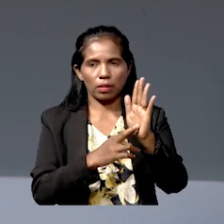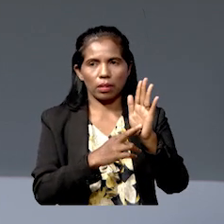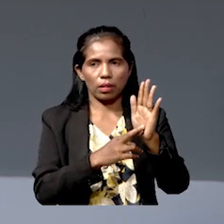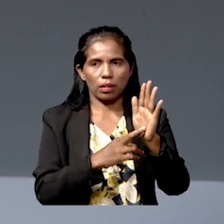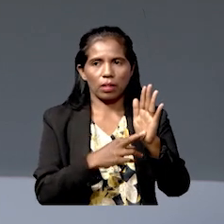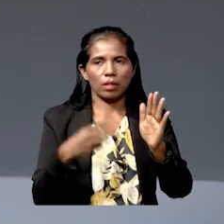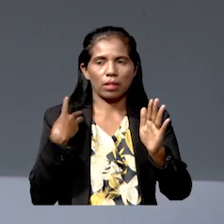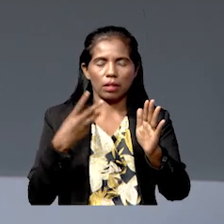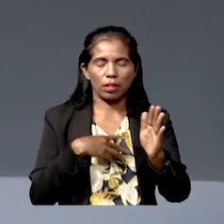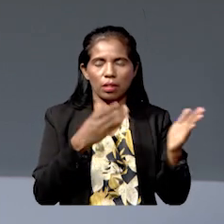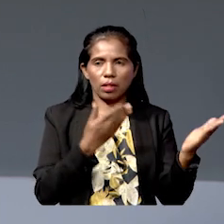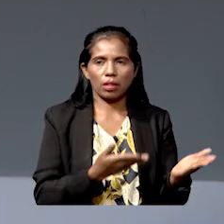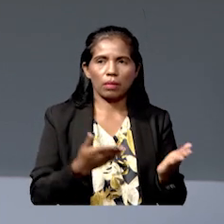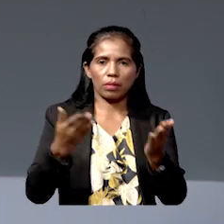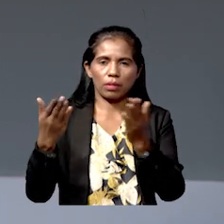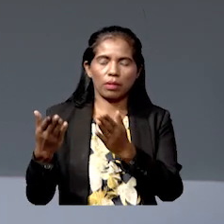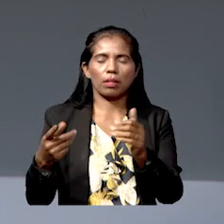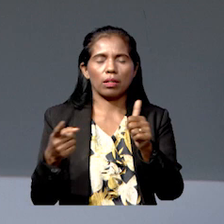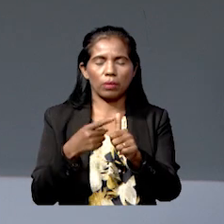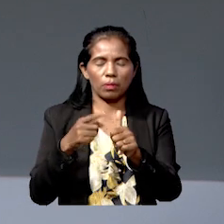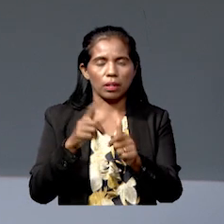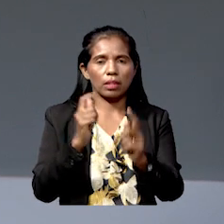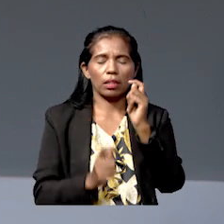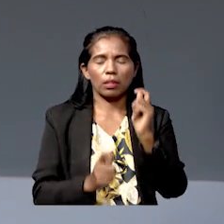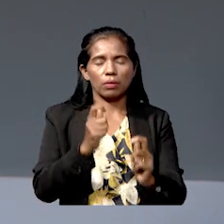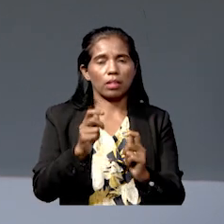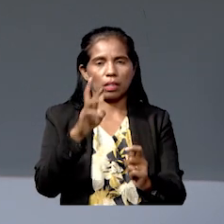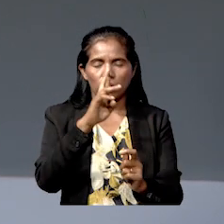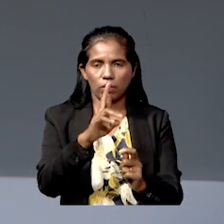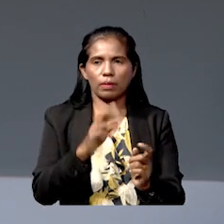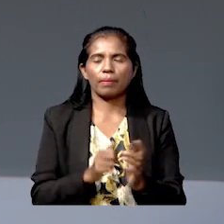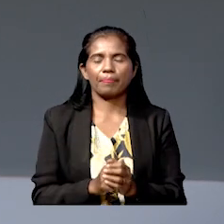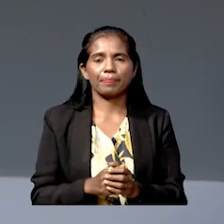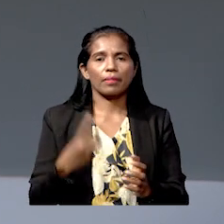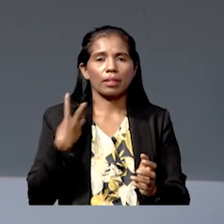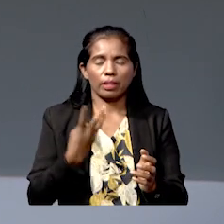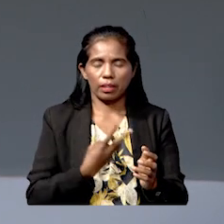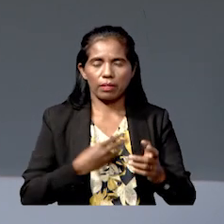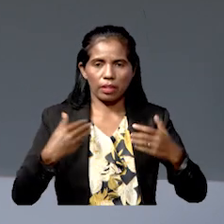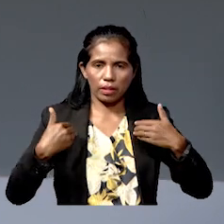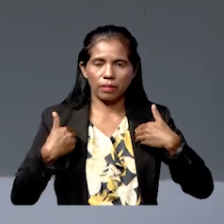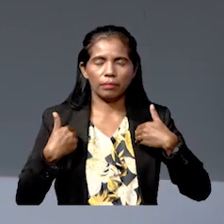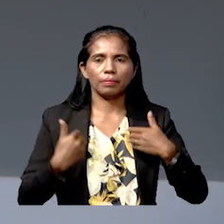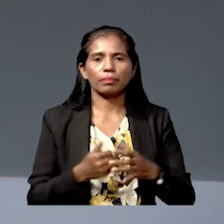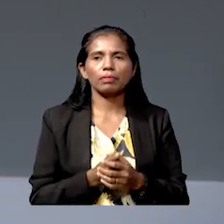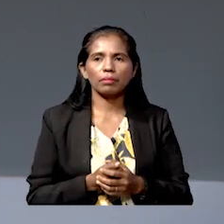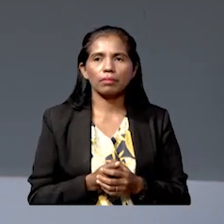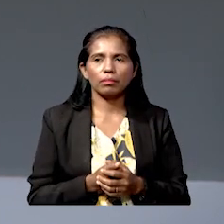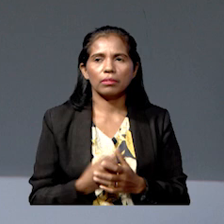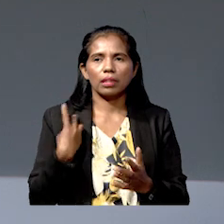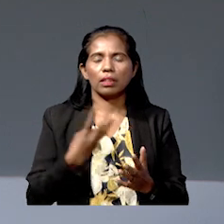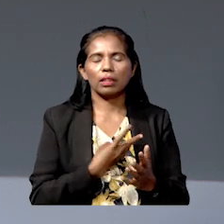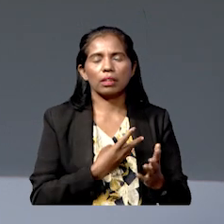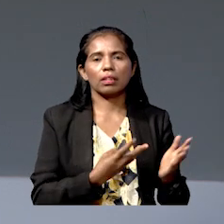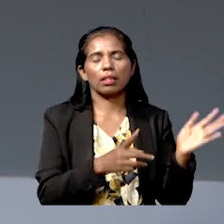Antes de submeter para o Tribunal de Recursos, mas bem, íamos 24 horas para. Fomos e então fosse o